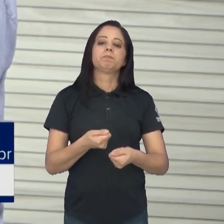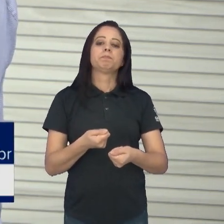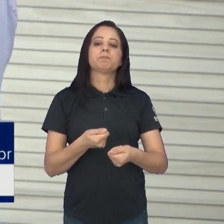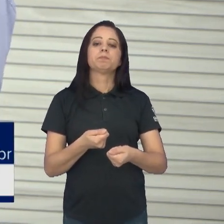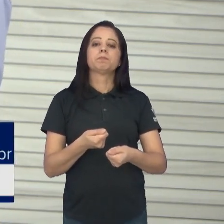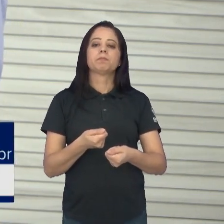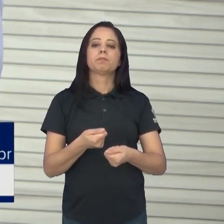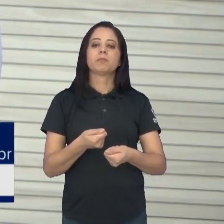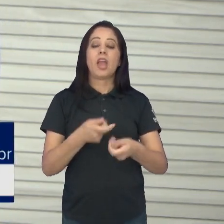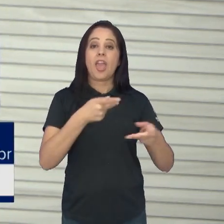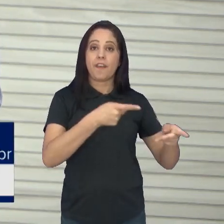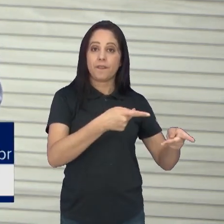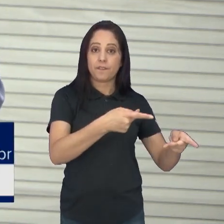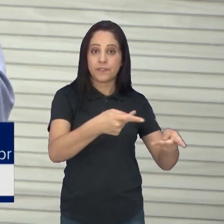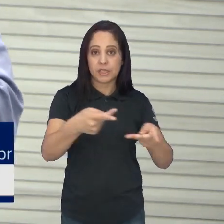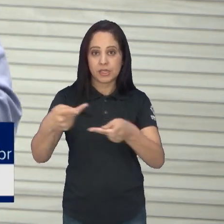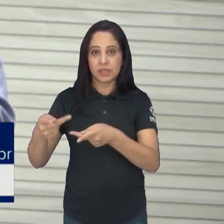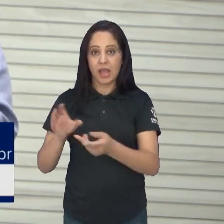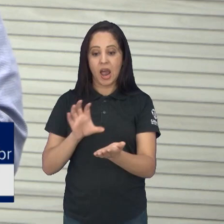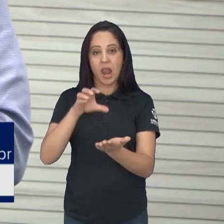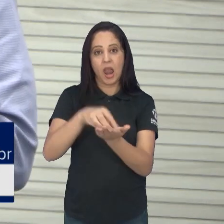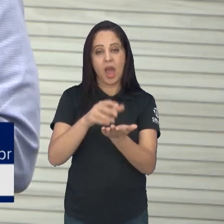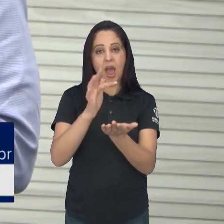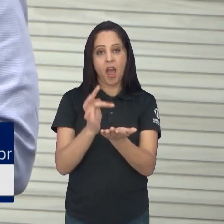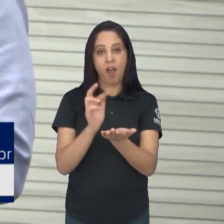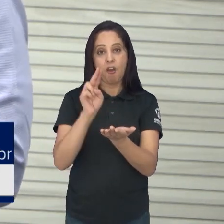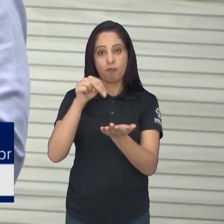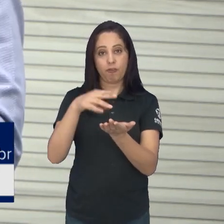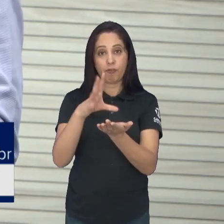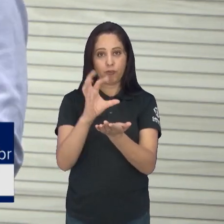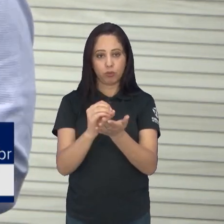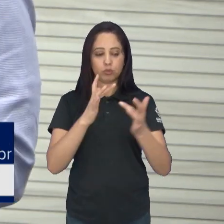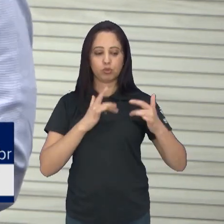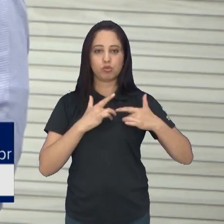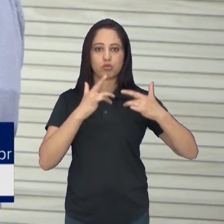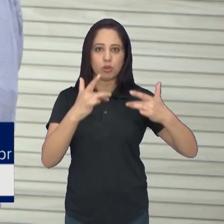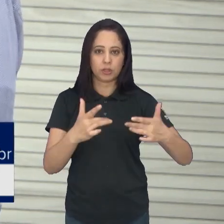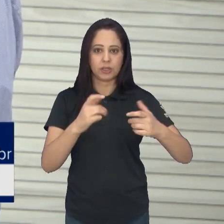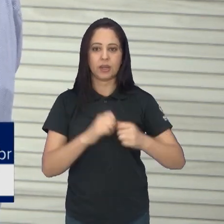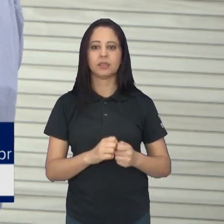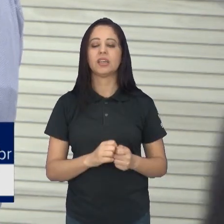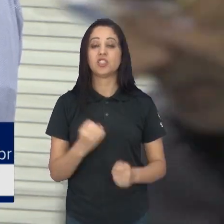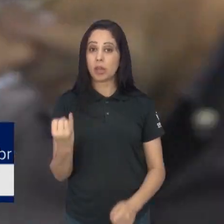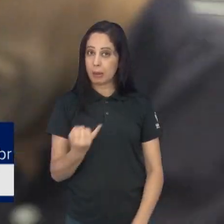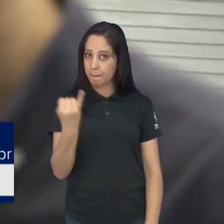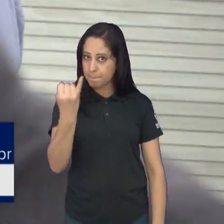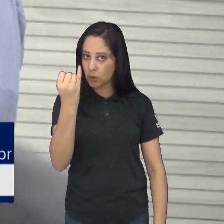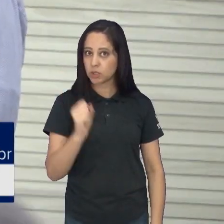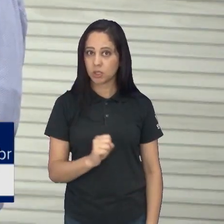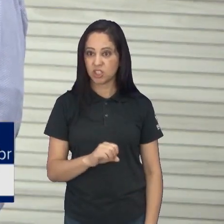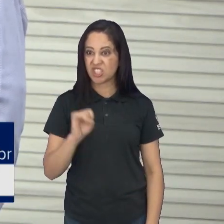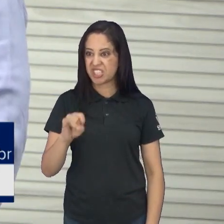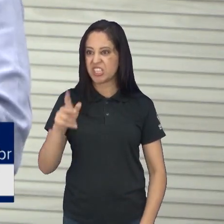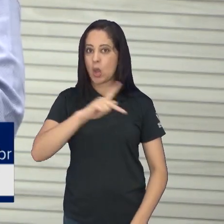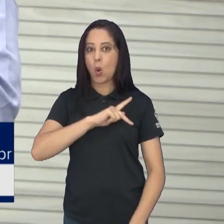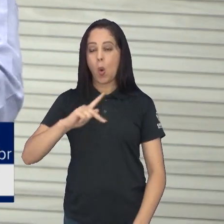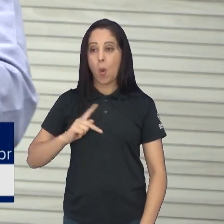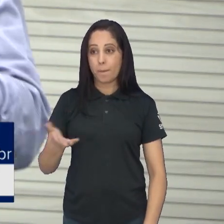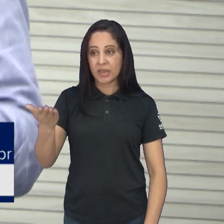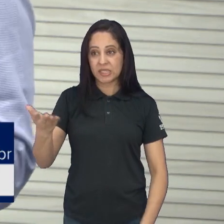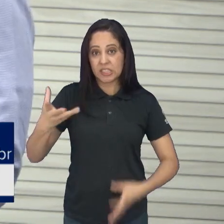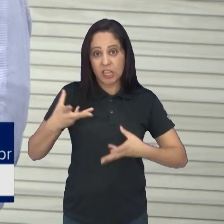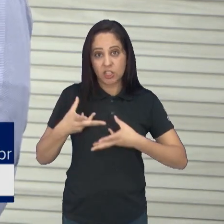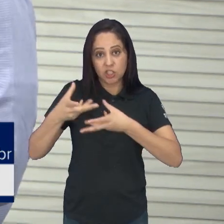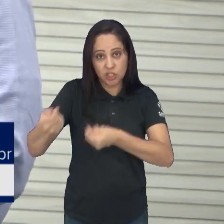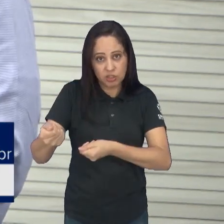vai estar indo lá, convidou a gente para ir no Fundo Social de Solidariedade. É importantíssimo quando tem um convite do presidente da comissão, aberto